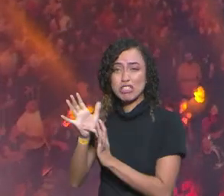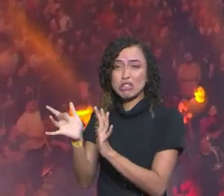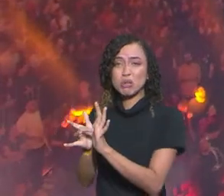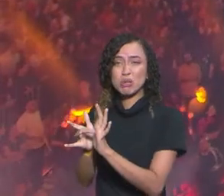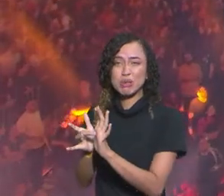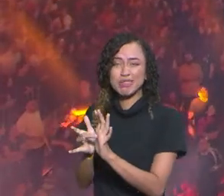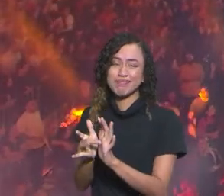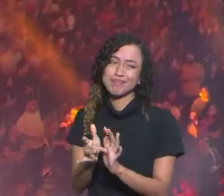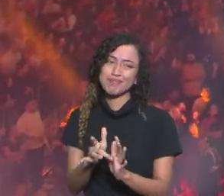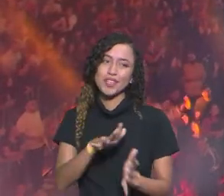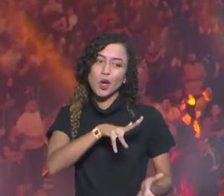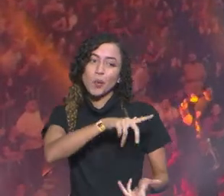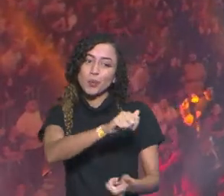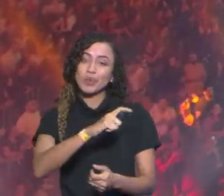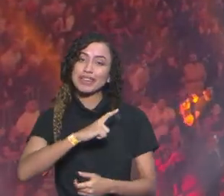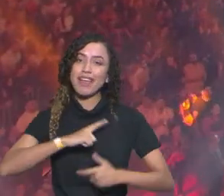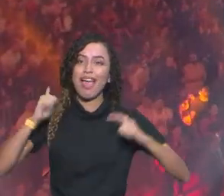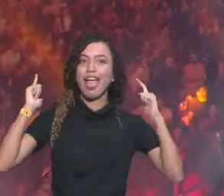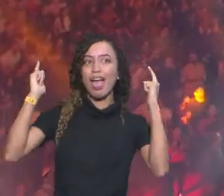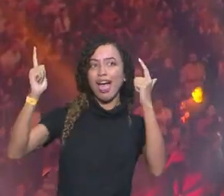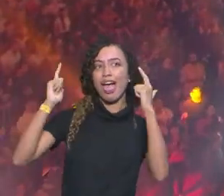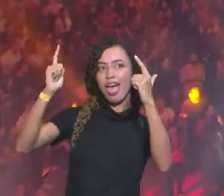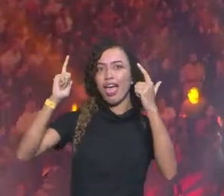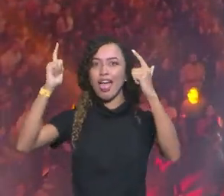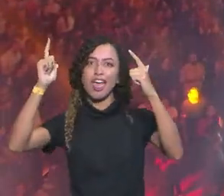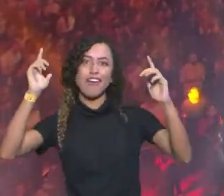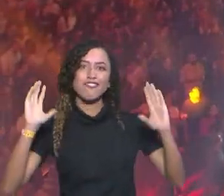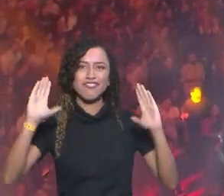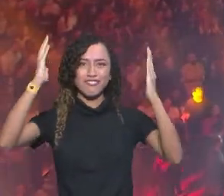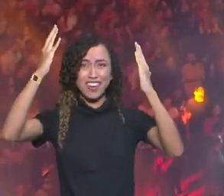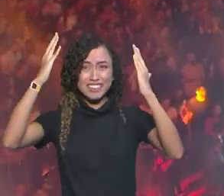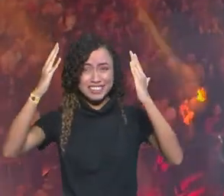o mundo tem rave o mundo tem